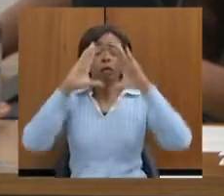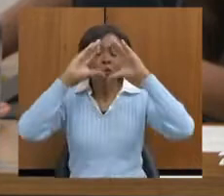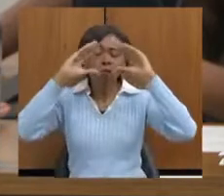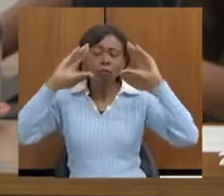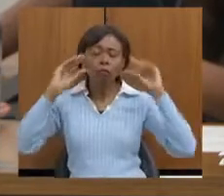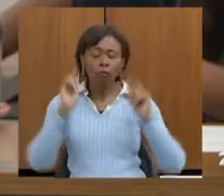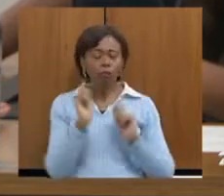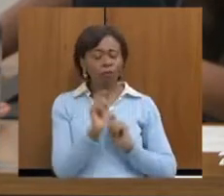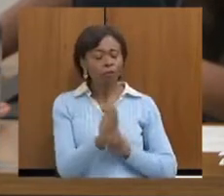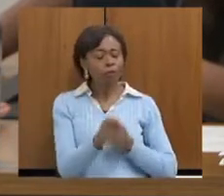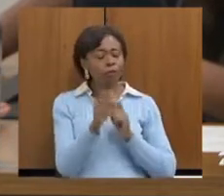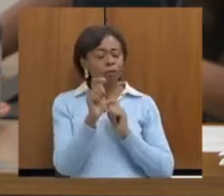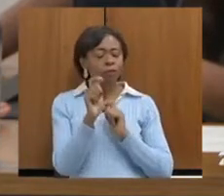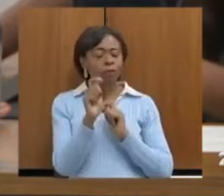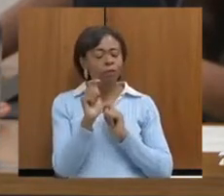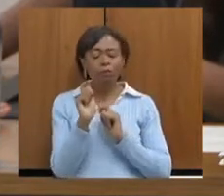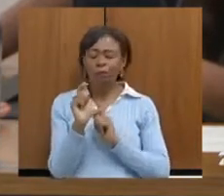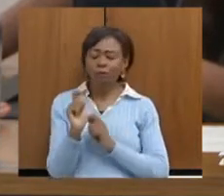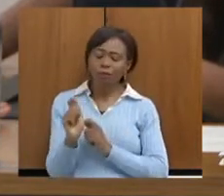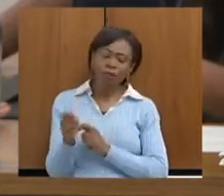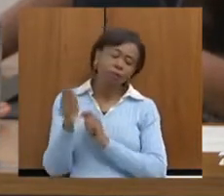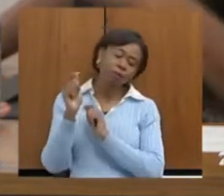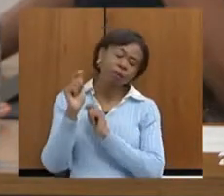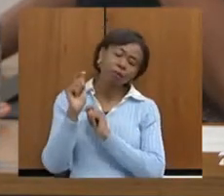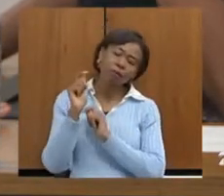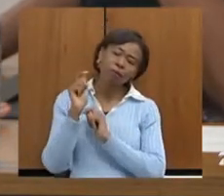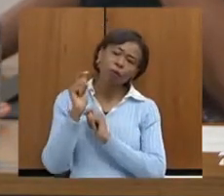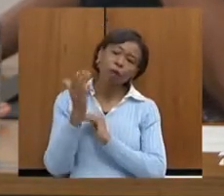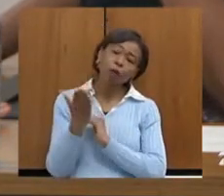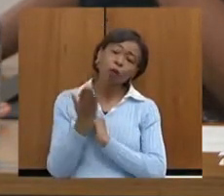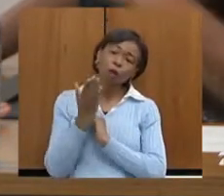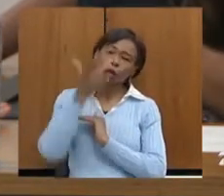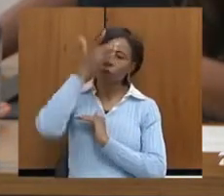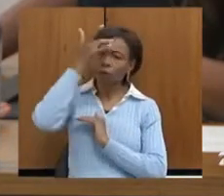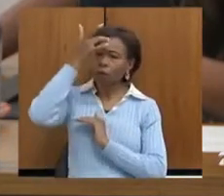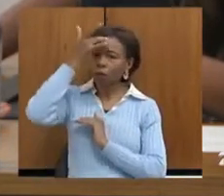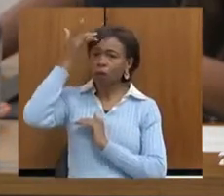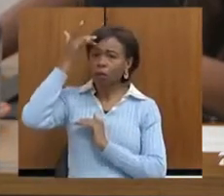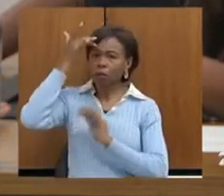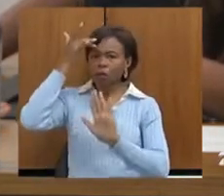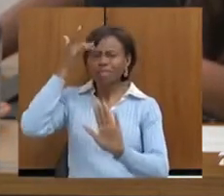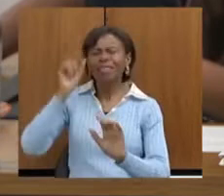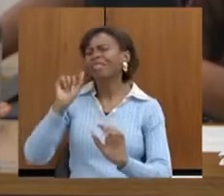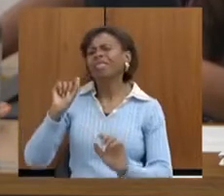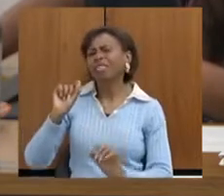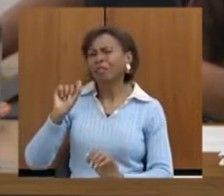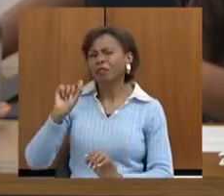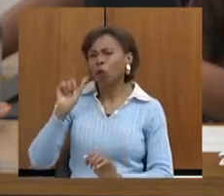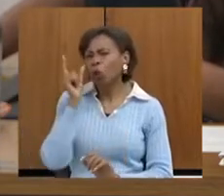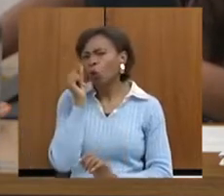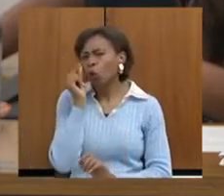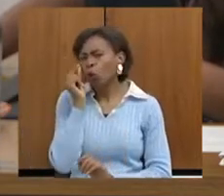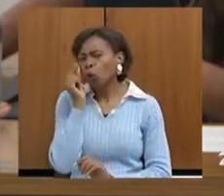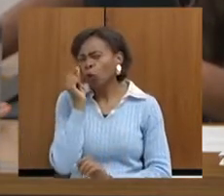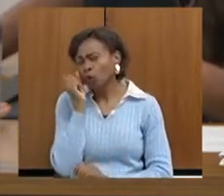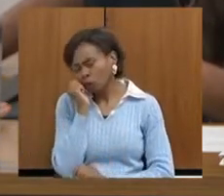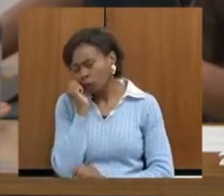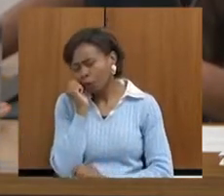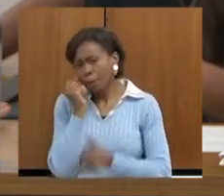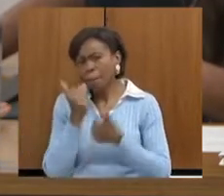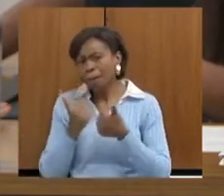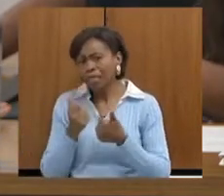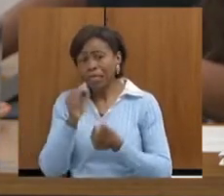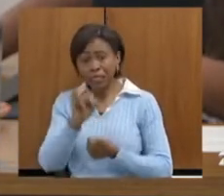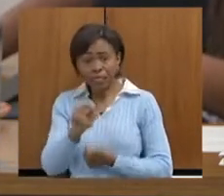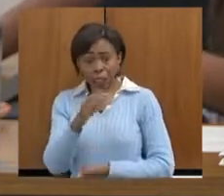mental de proteção mental né quem é que dorme bem a noite sem saber que vai conseguir prover para os